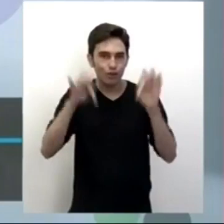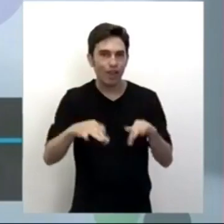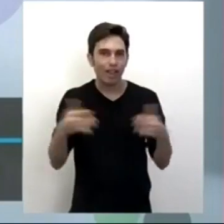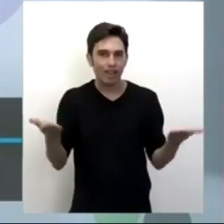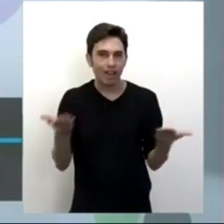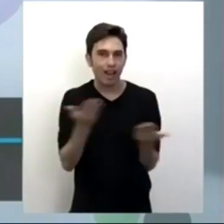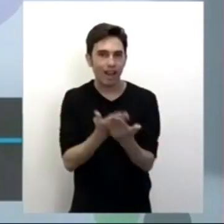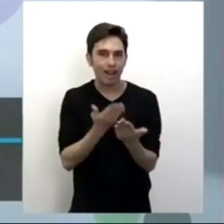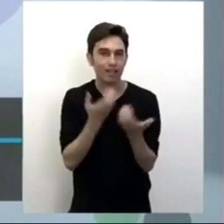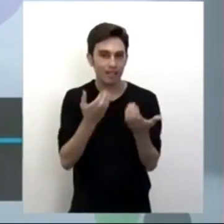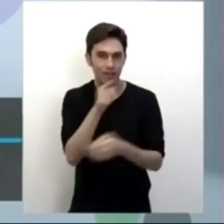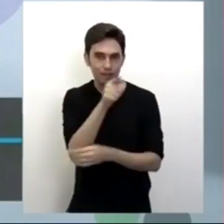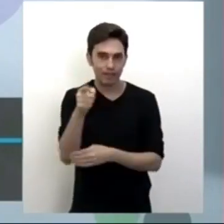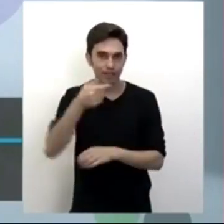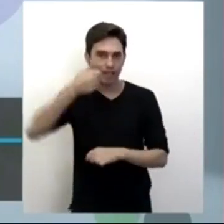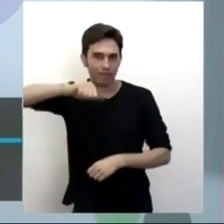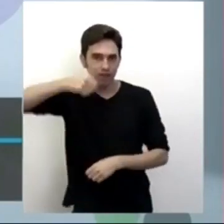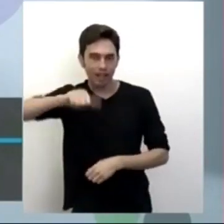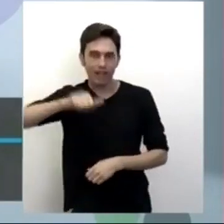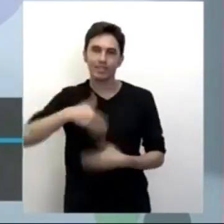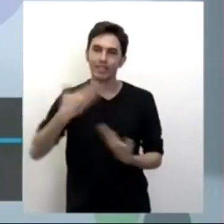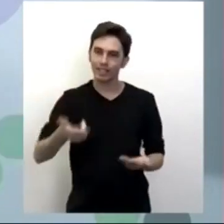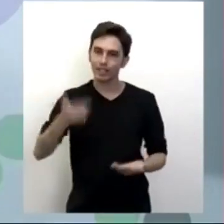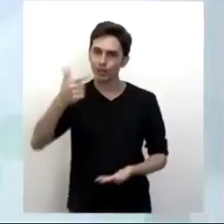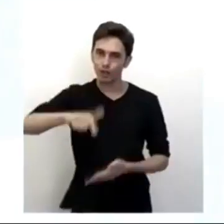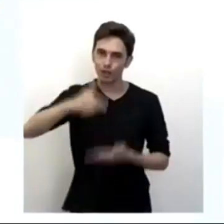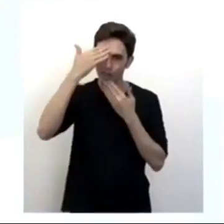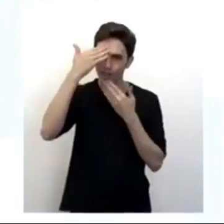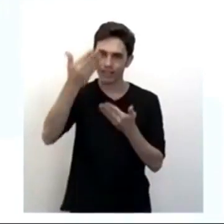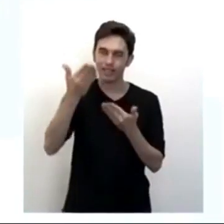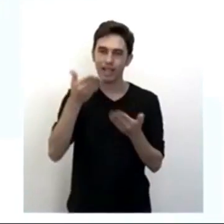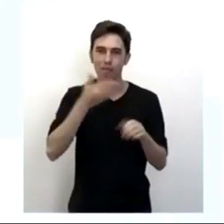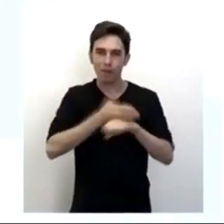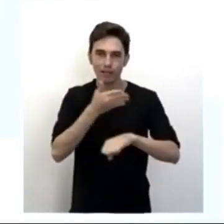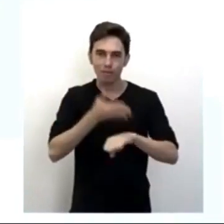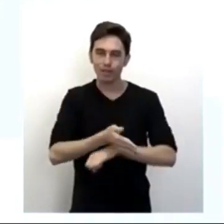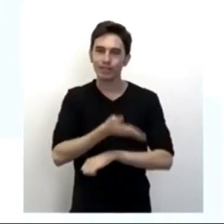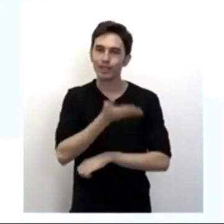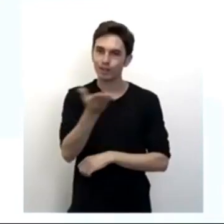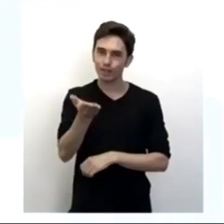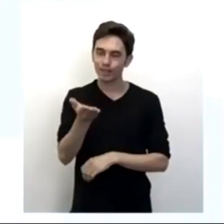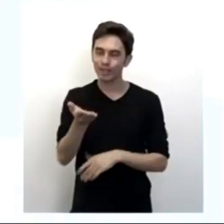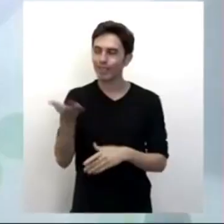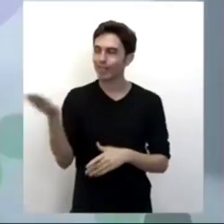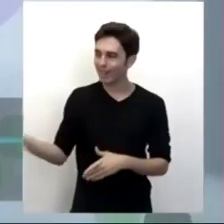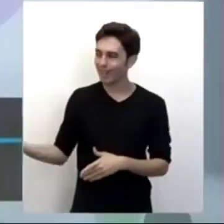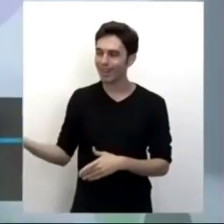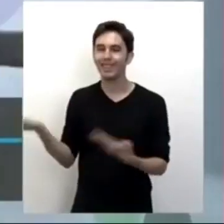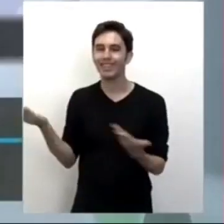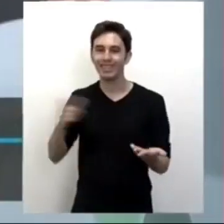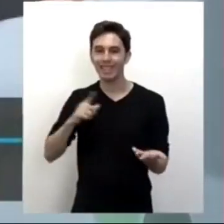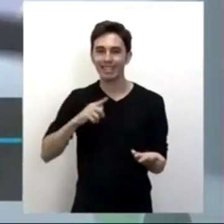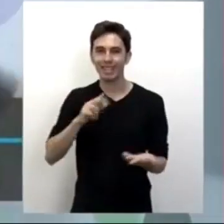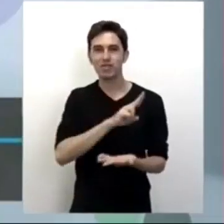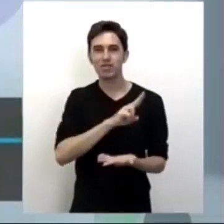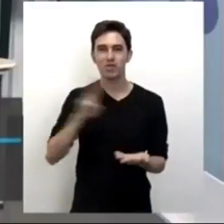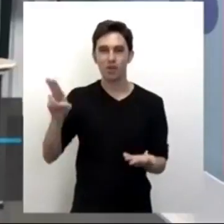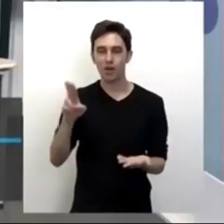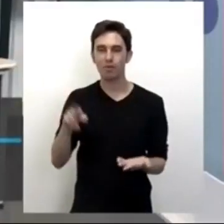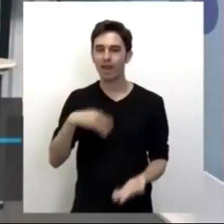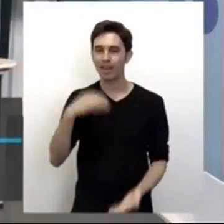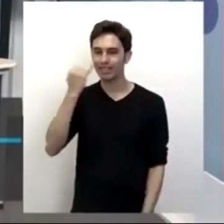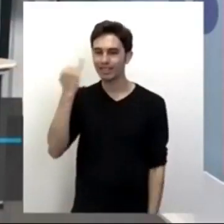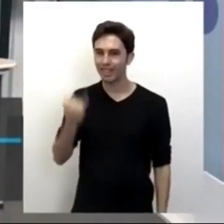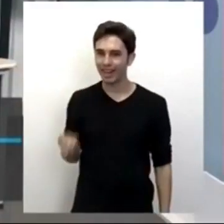vocês avaliassem e mais uma vez agradecer a participação dela, que tem até música com o nome. Obrigado, professora